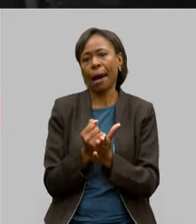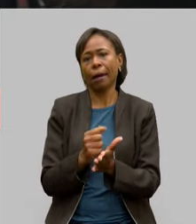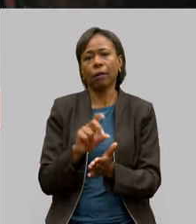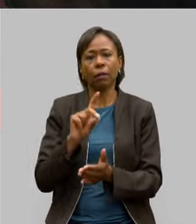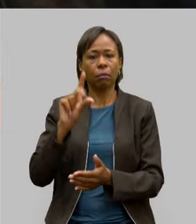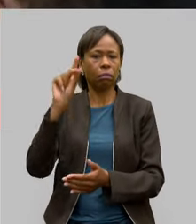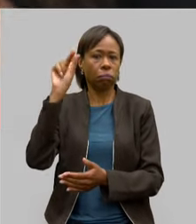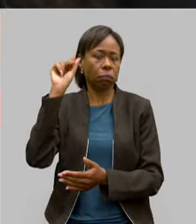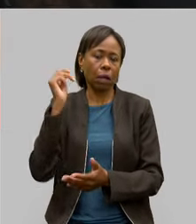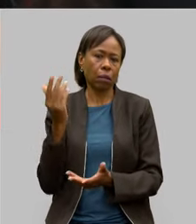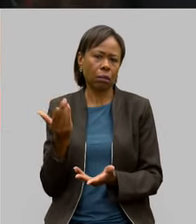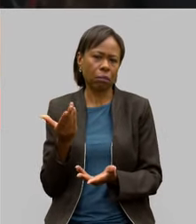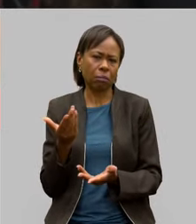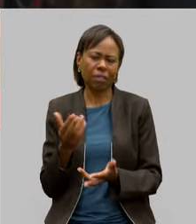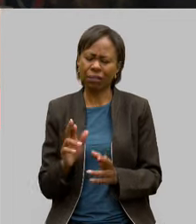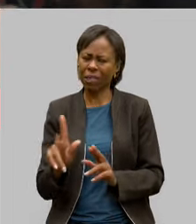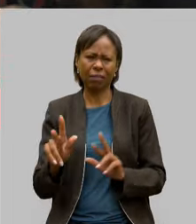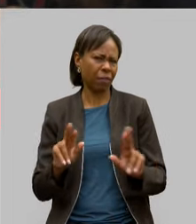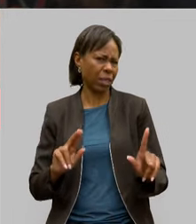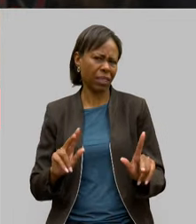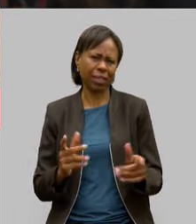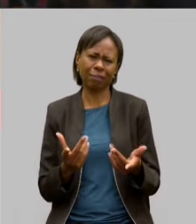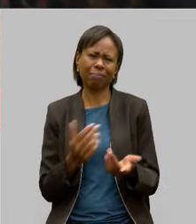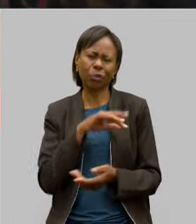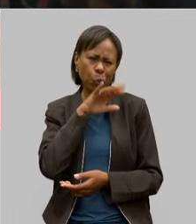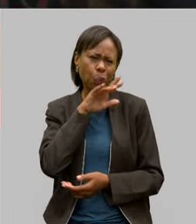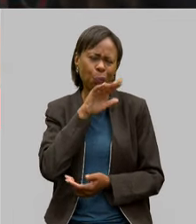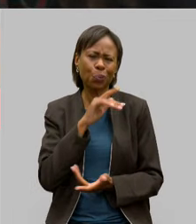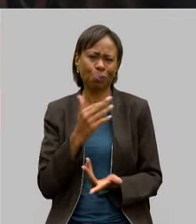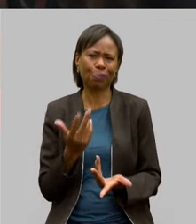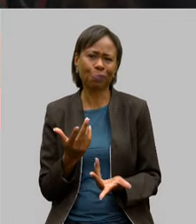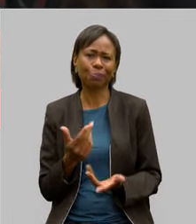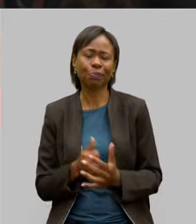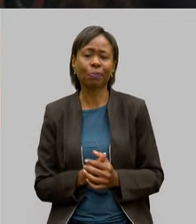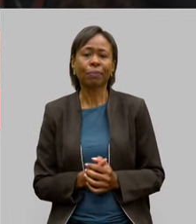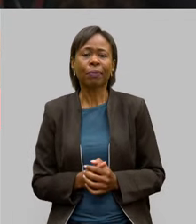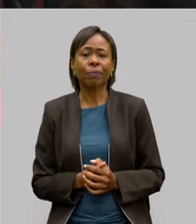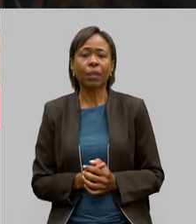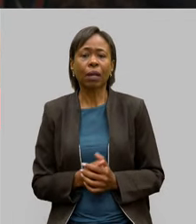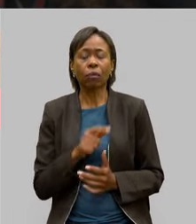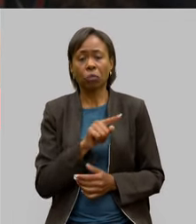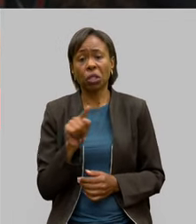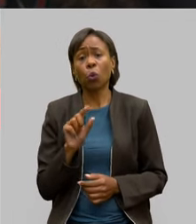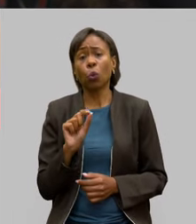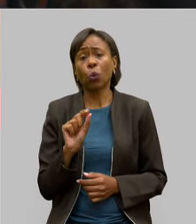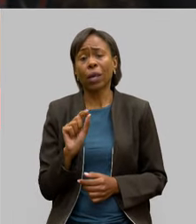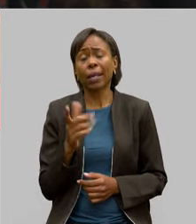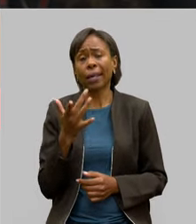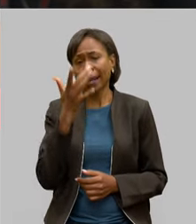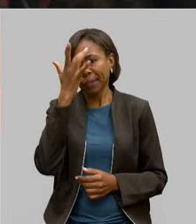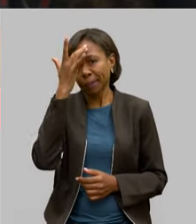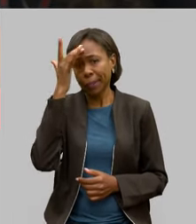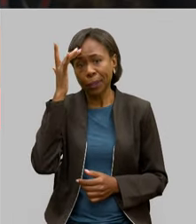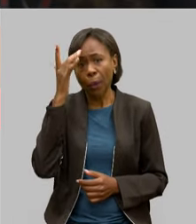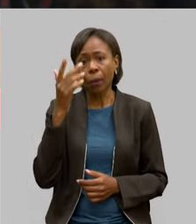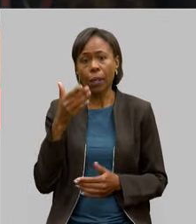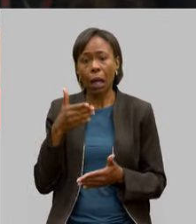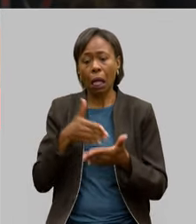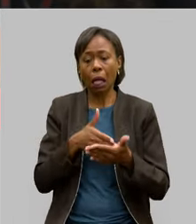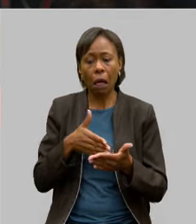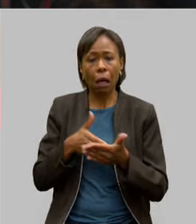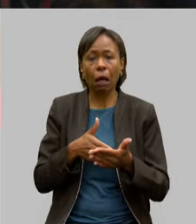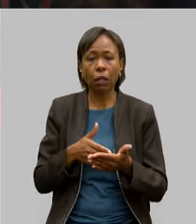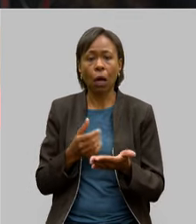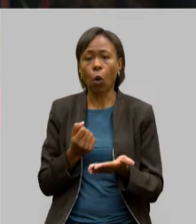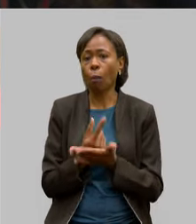tratar isso de outra maneira chega a ser até Cruel isso né você eh fazer com que as pessoas elas não tenham acesso a um